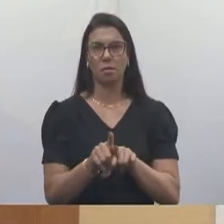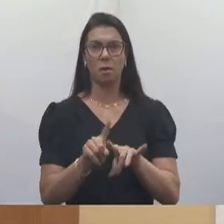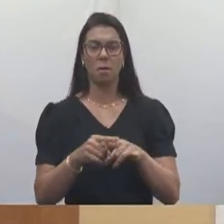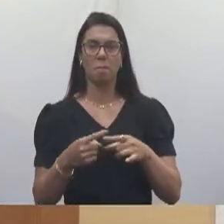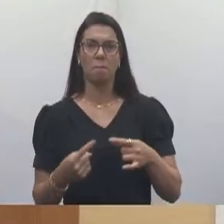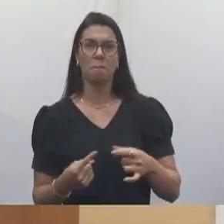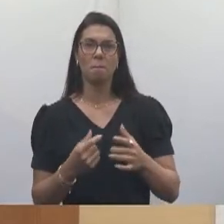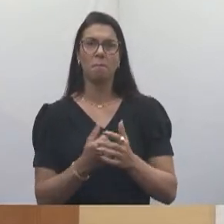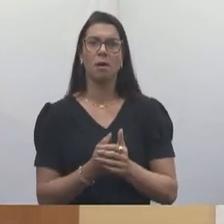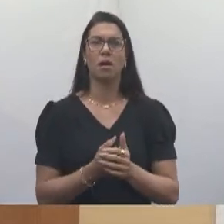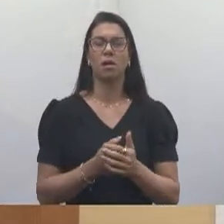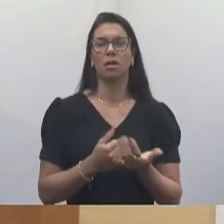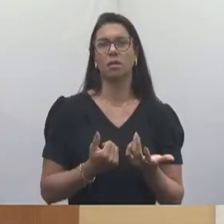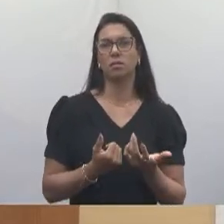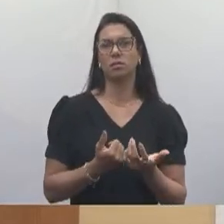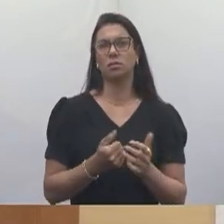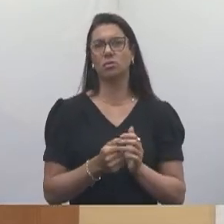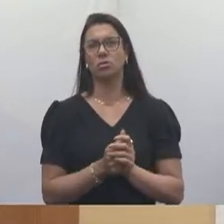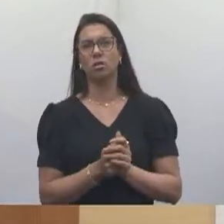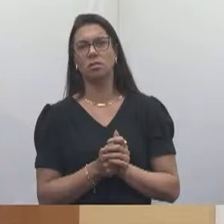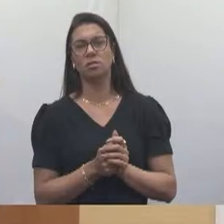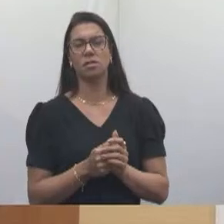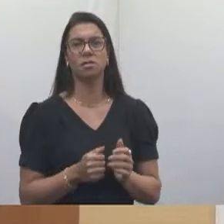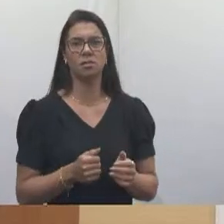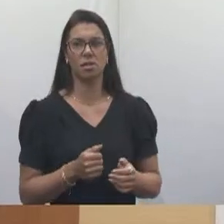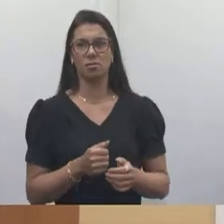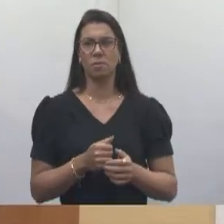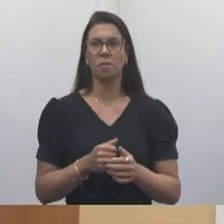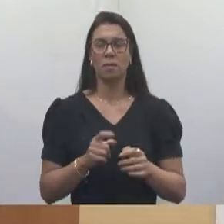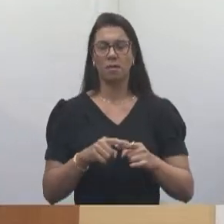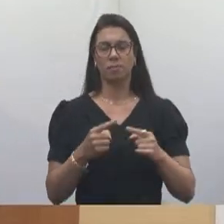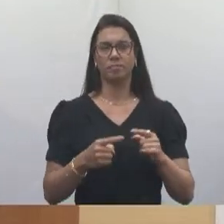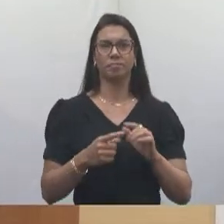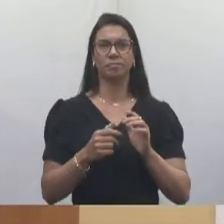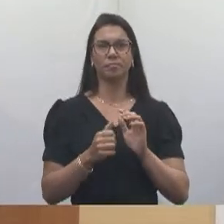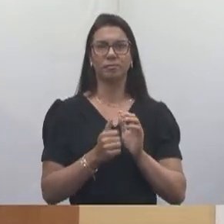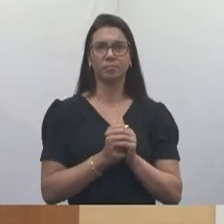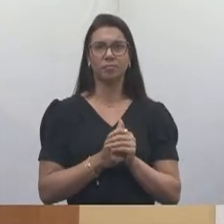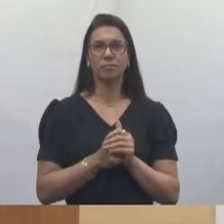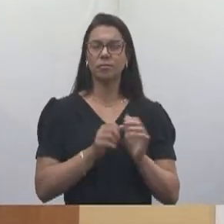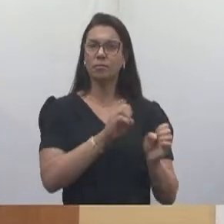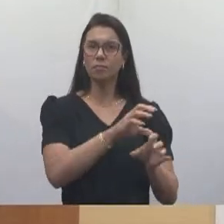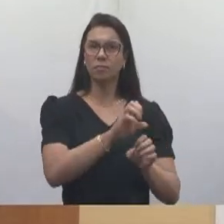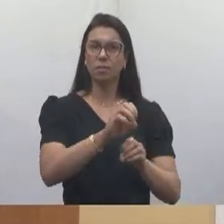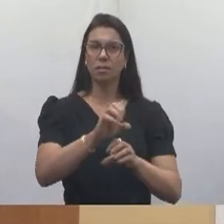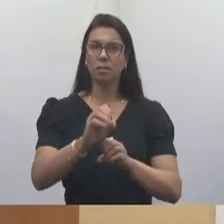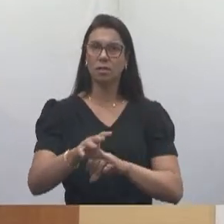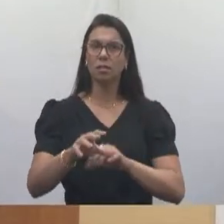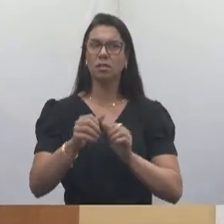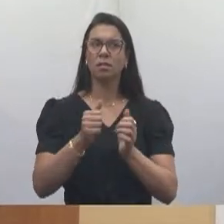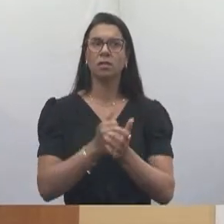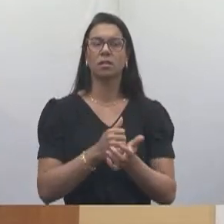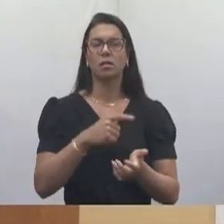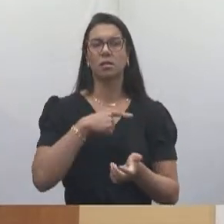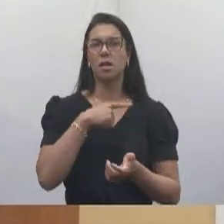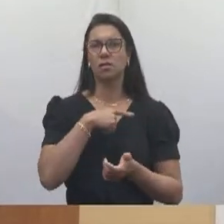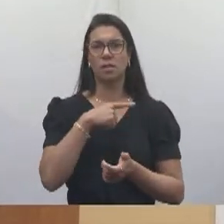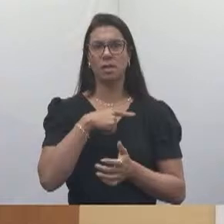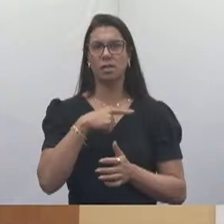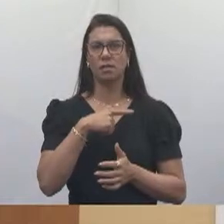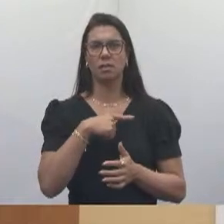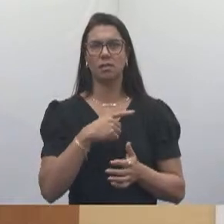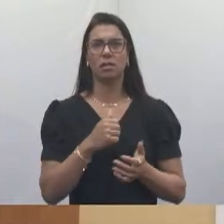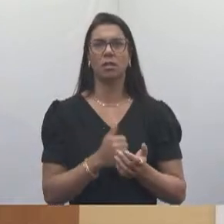embora a jurisprudência desse tribunal considere o descumprimento da aplicação mínima no ensino como motivo suficiente para a reprovação